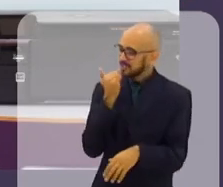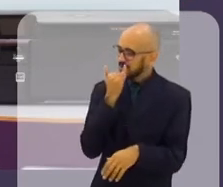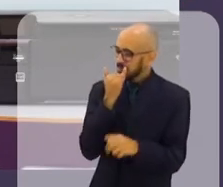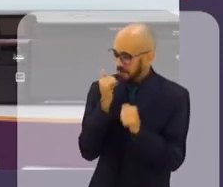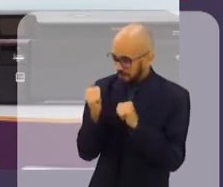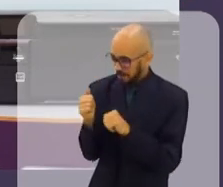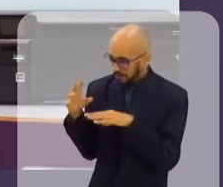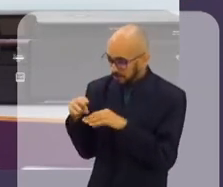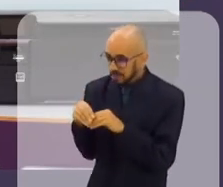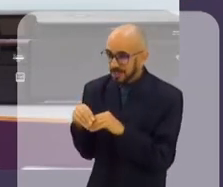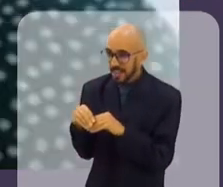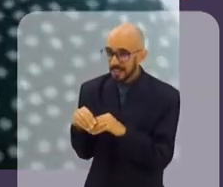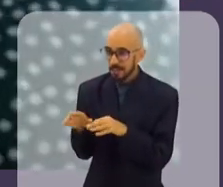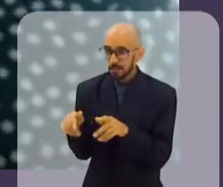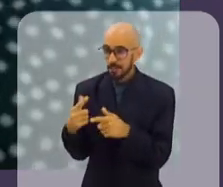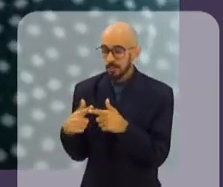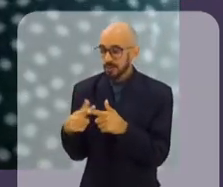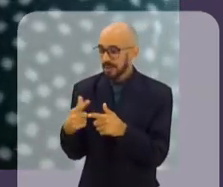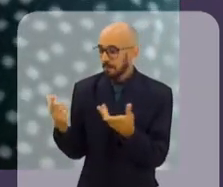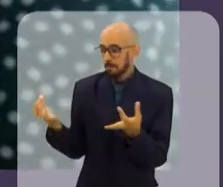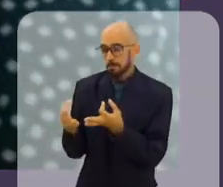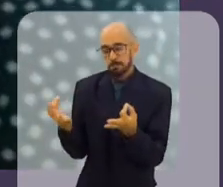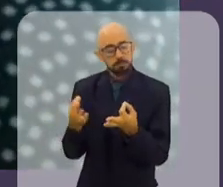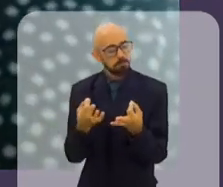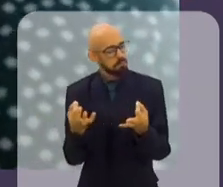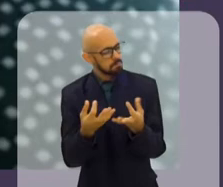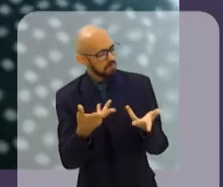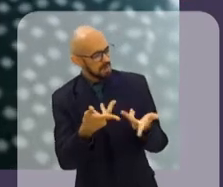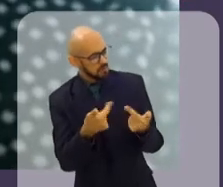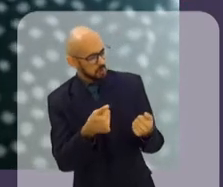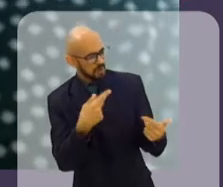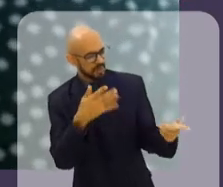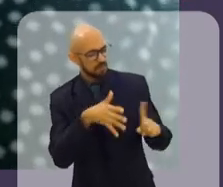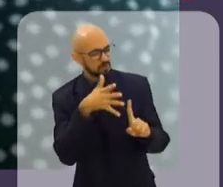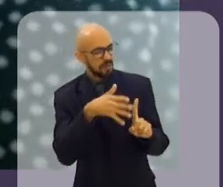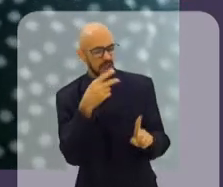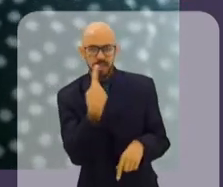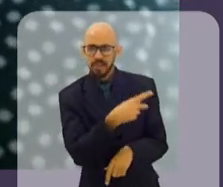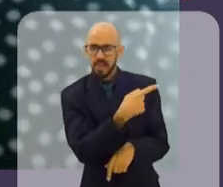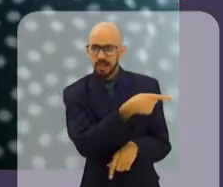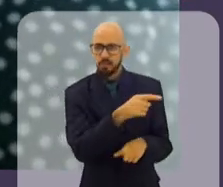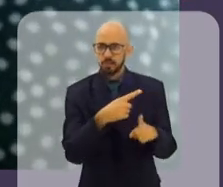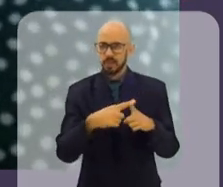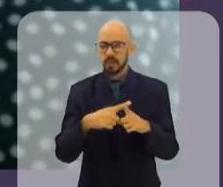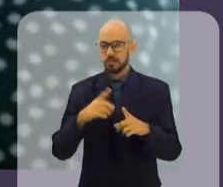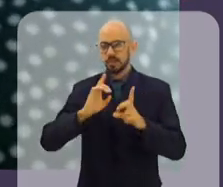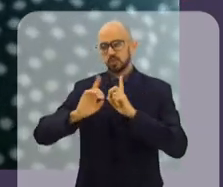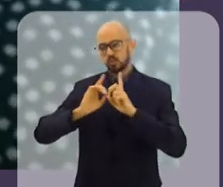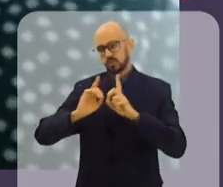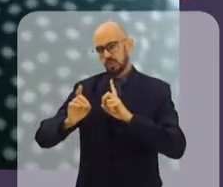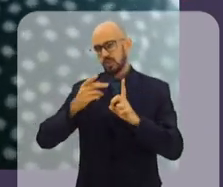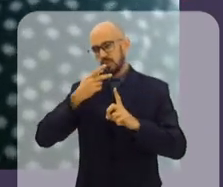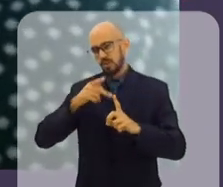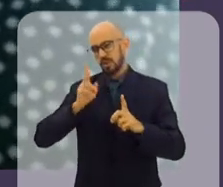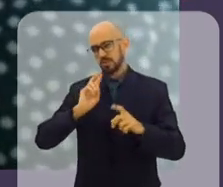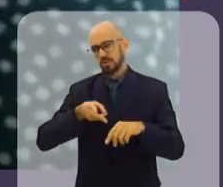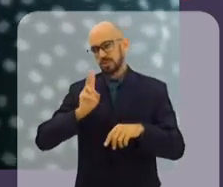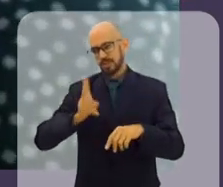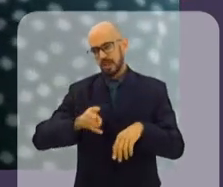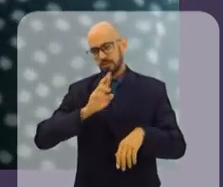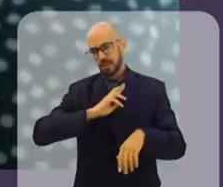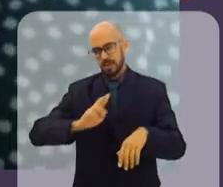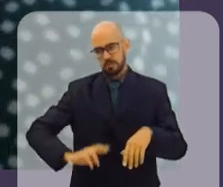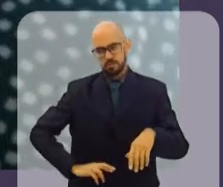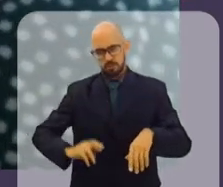Desculpa, Vitória, perfeita a sua fala, exatamente uma discussão que eu travo muito lá no nosso grupo da